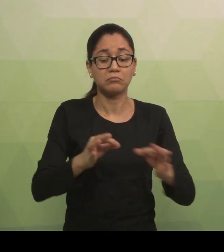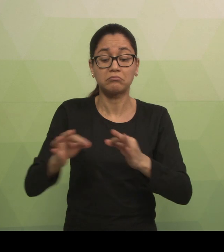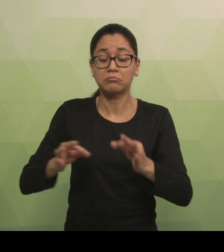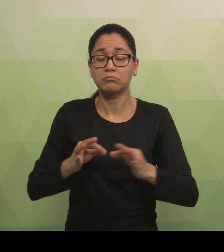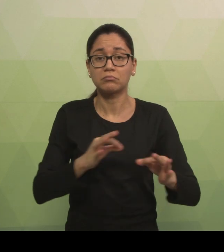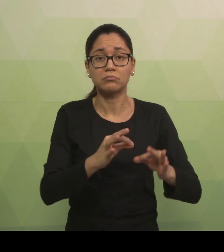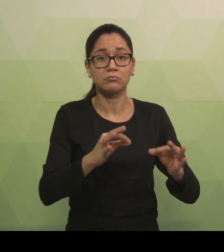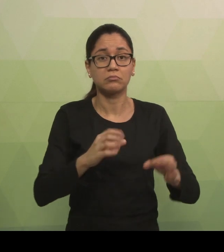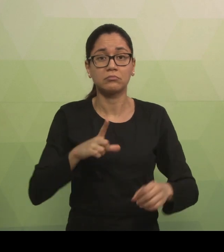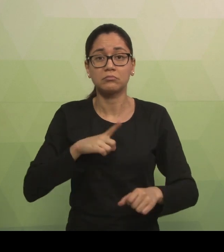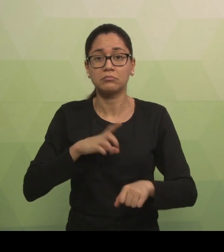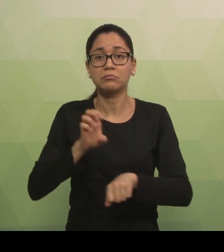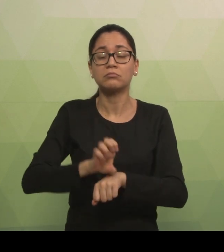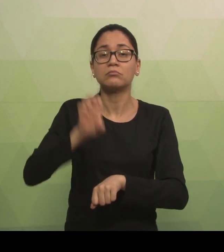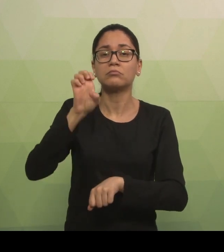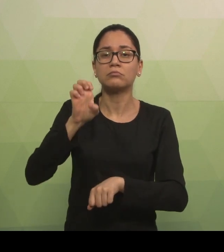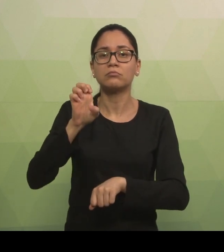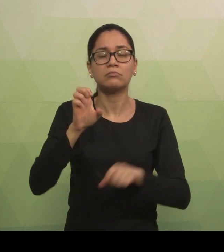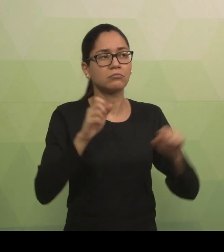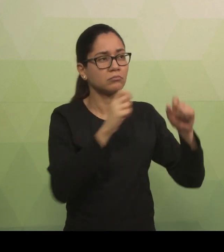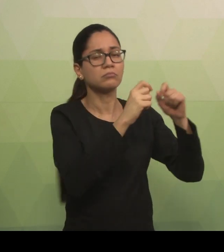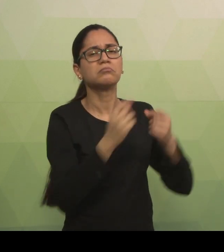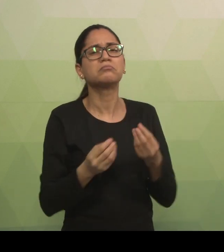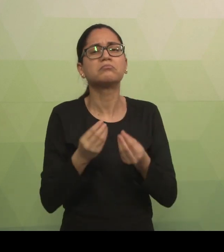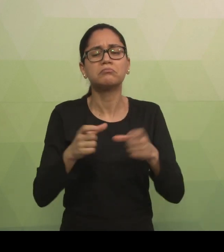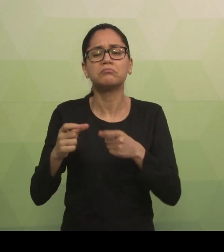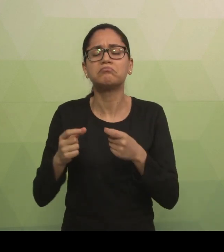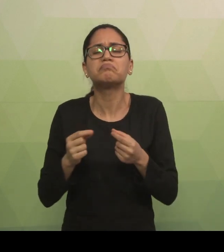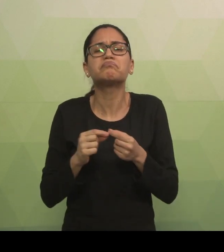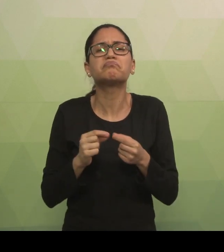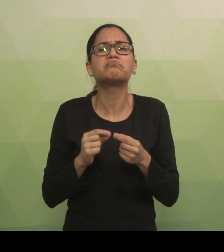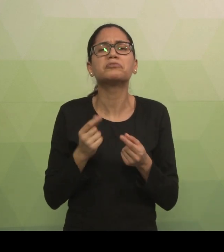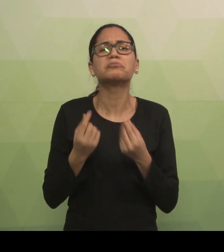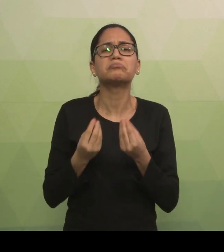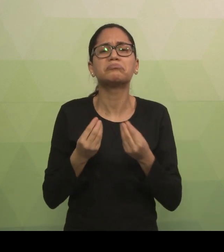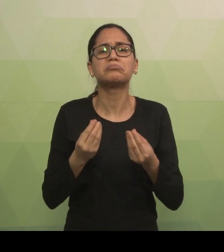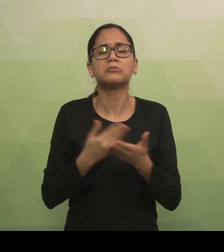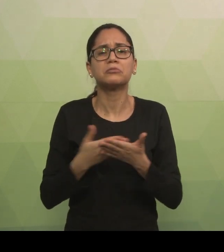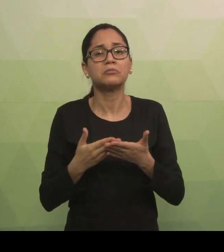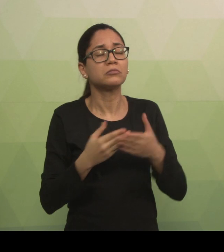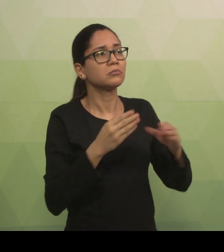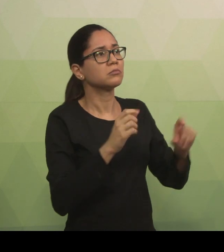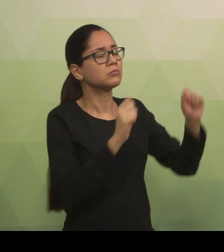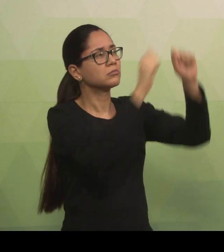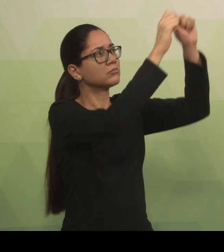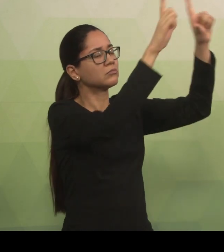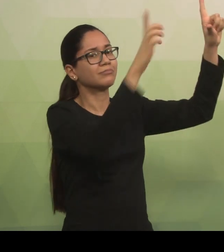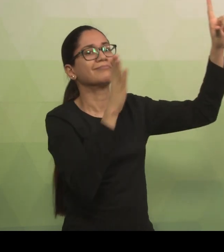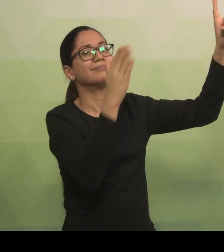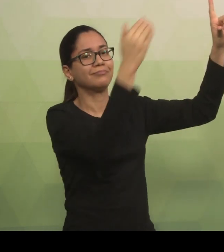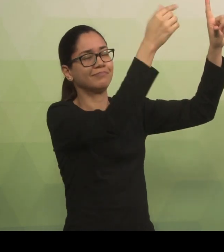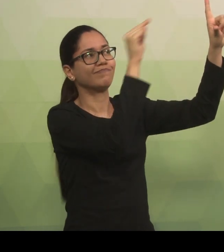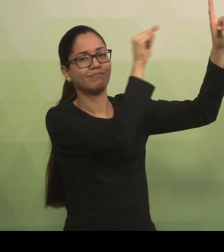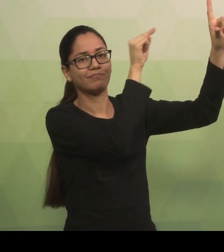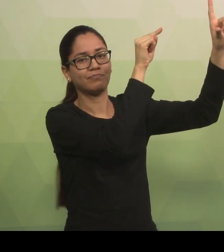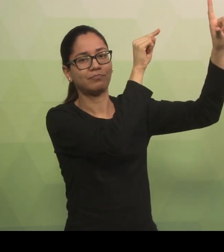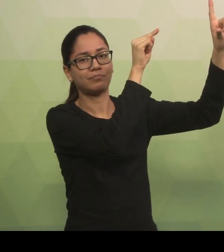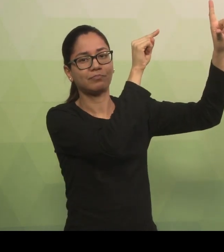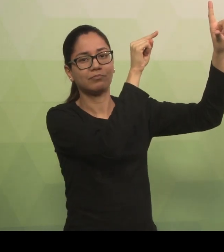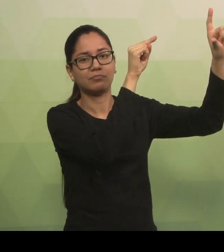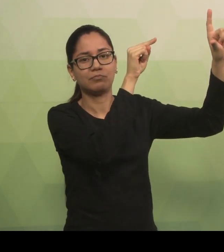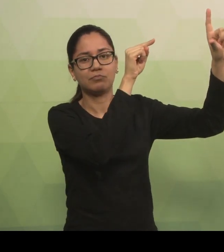um projeto seja realmente ergonômico? Pela interface, pois é através dela que o programador vai entender